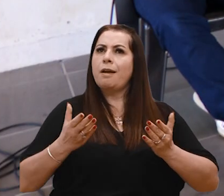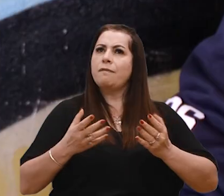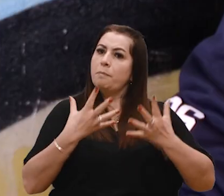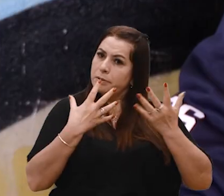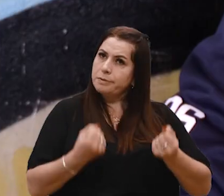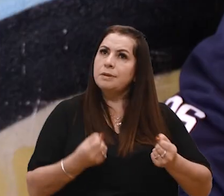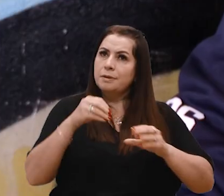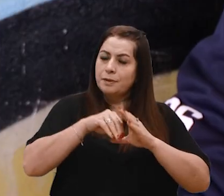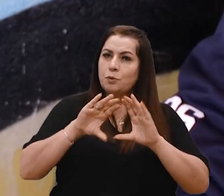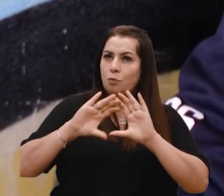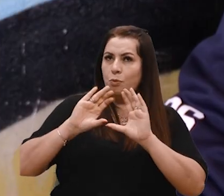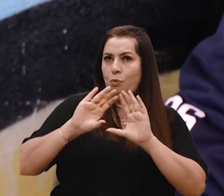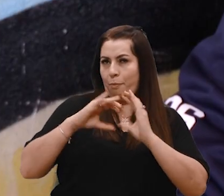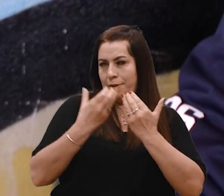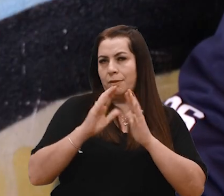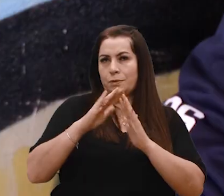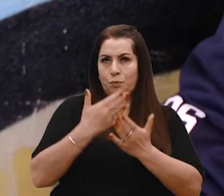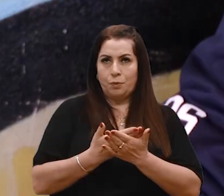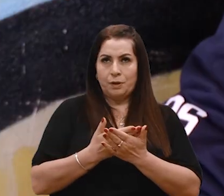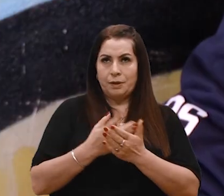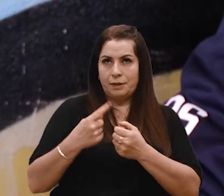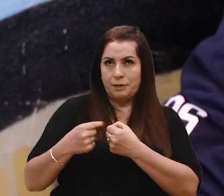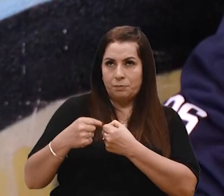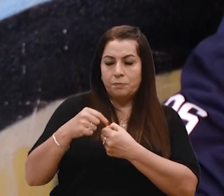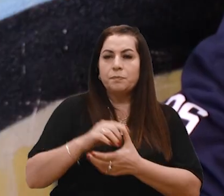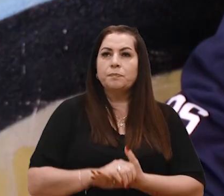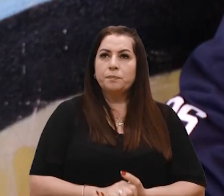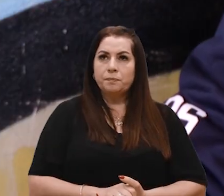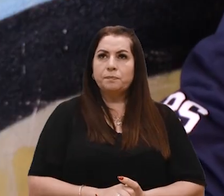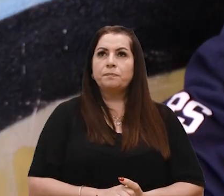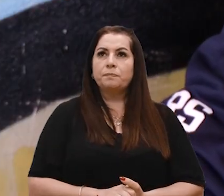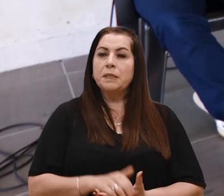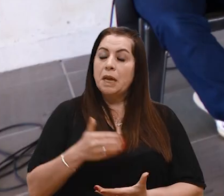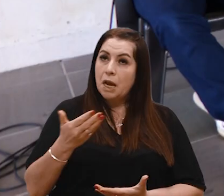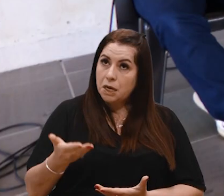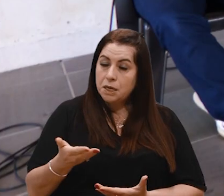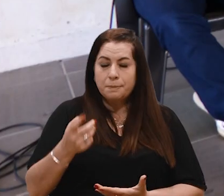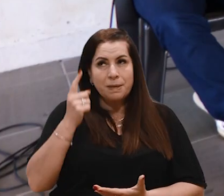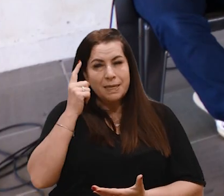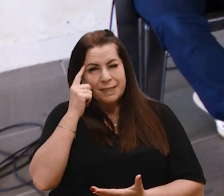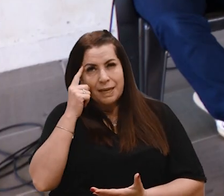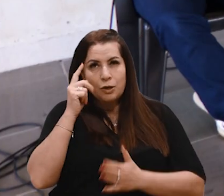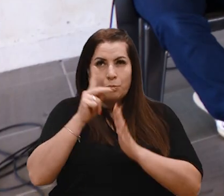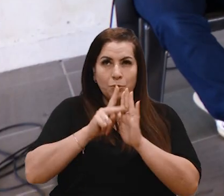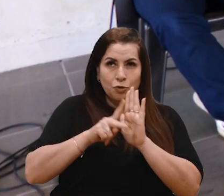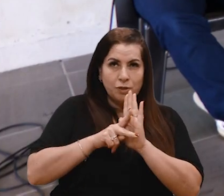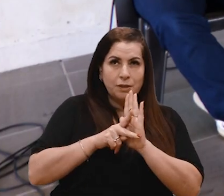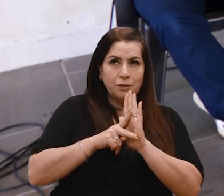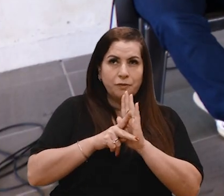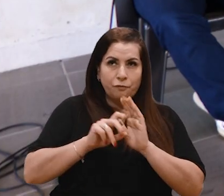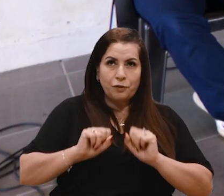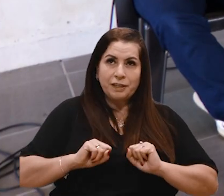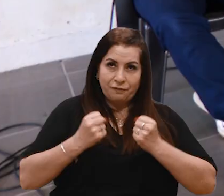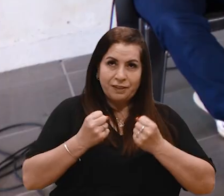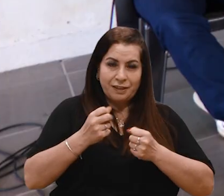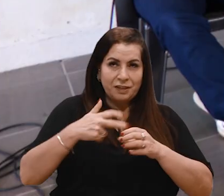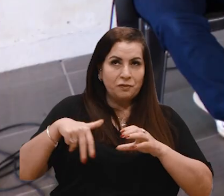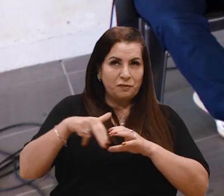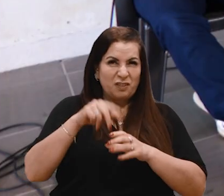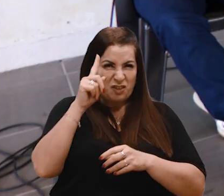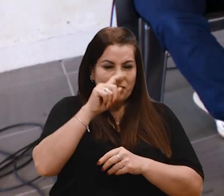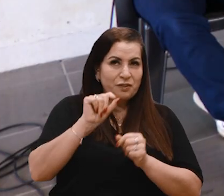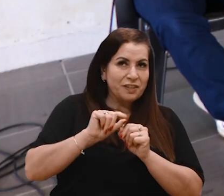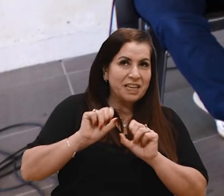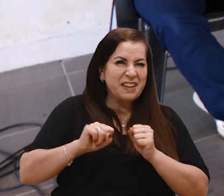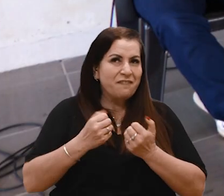confortável e mais aceito, né, na comunidade escolar do nosso município. E aí bolaram o projeto, foi lá defender,